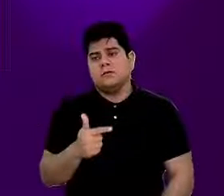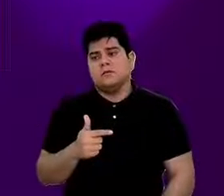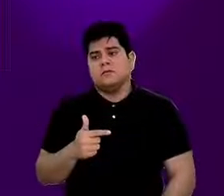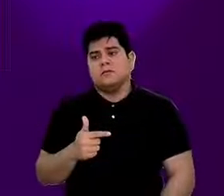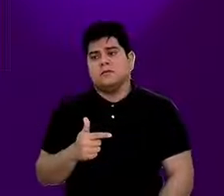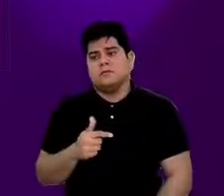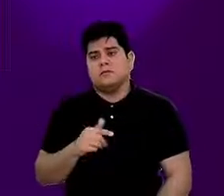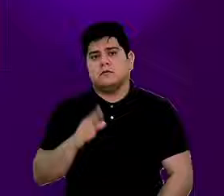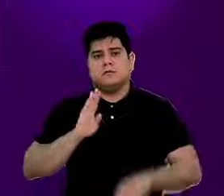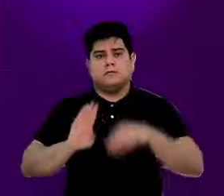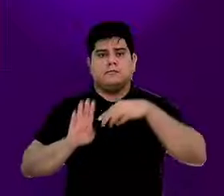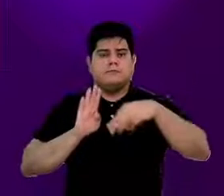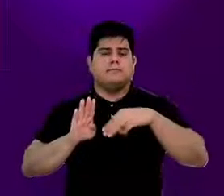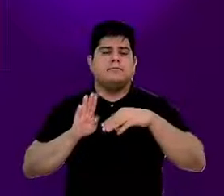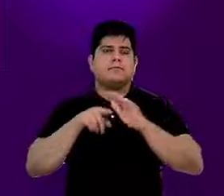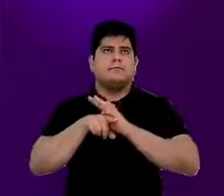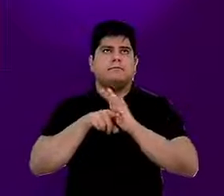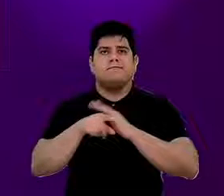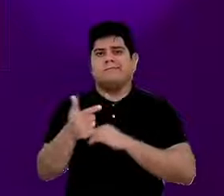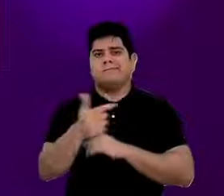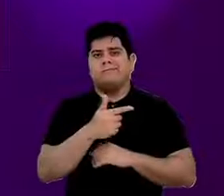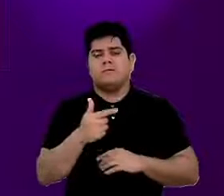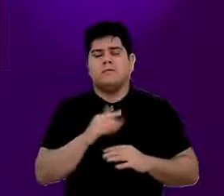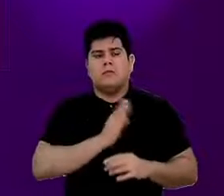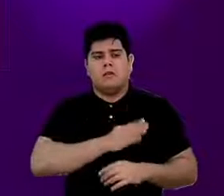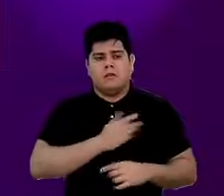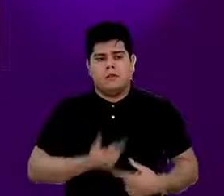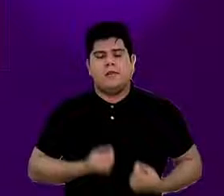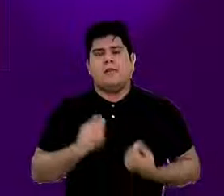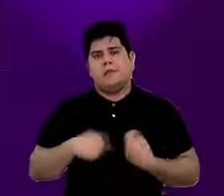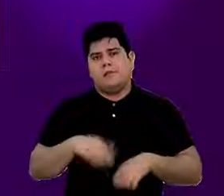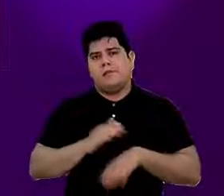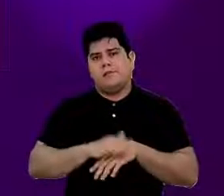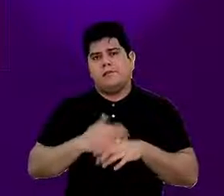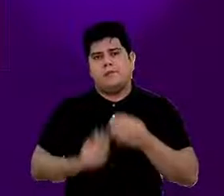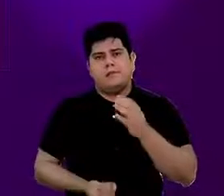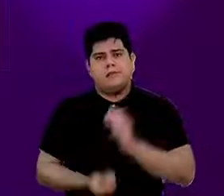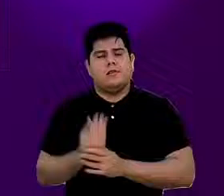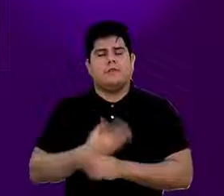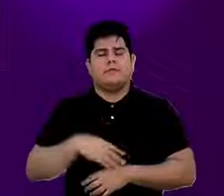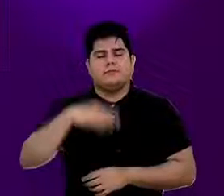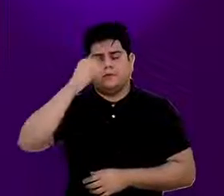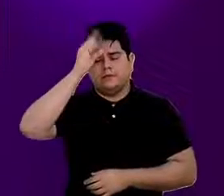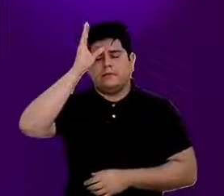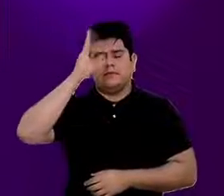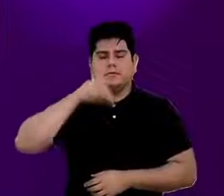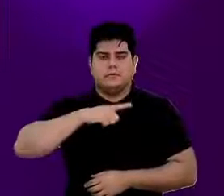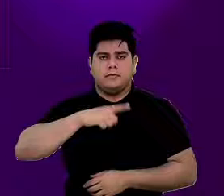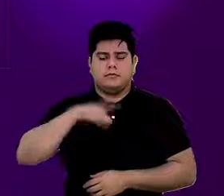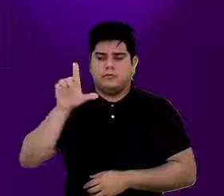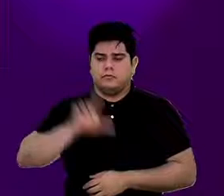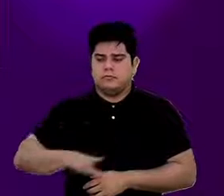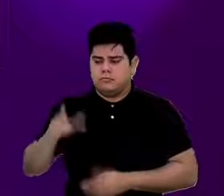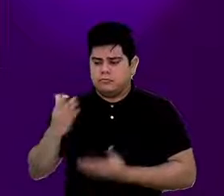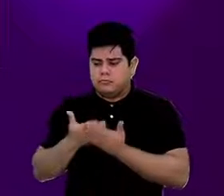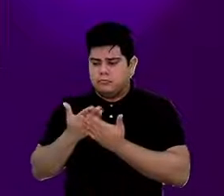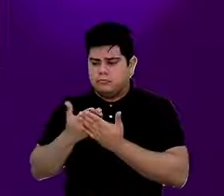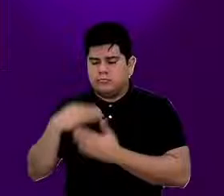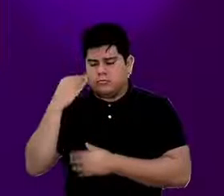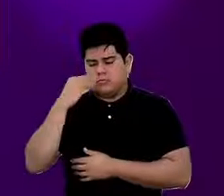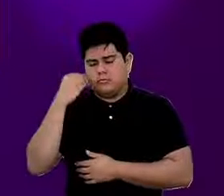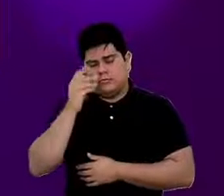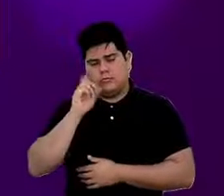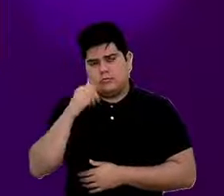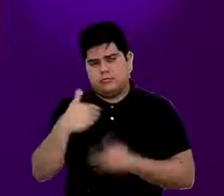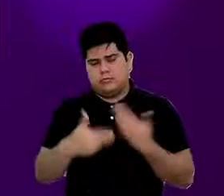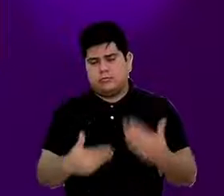benchmarks específicos para a cardio-oncologia, a gente tem que criá-los baseado no conhecimento que a gente tem da literatura e da experiência do dia